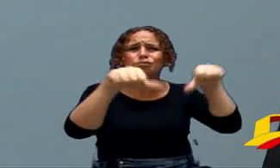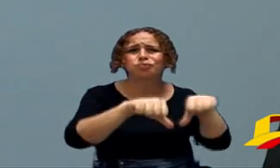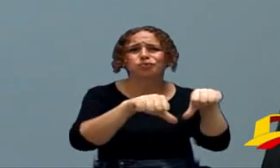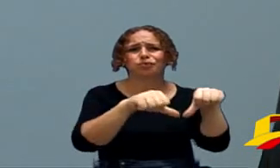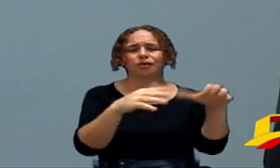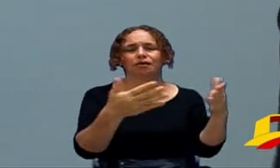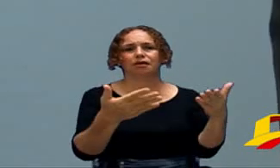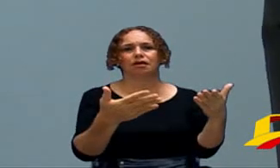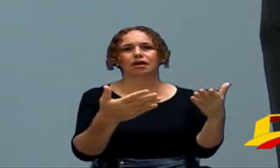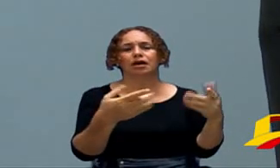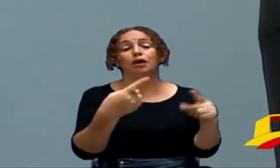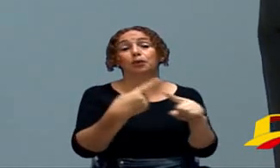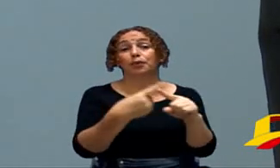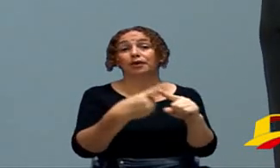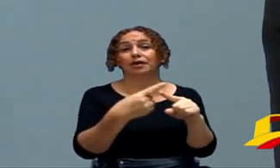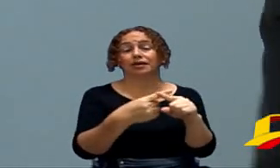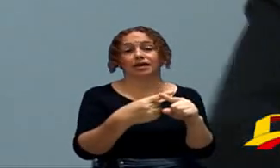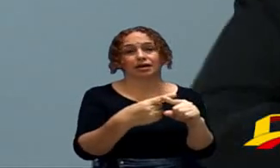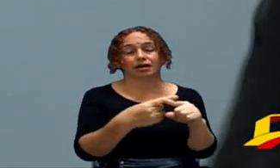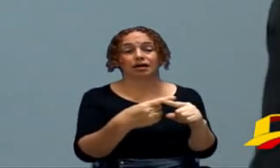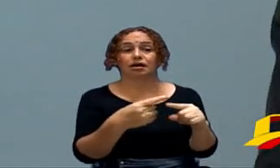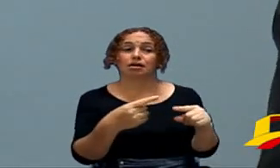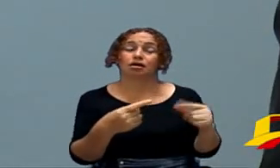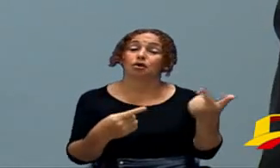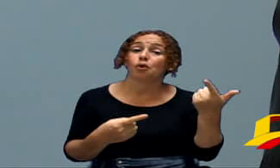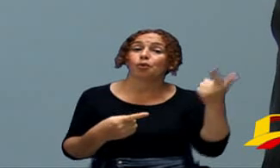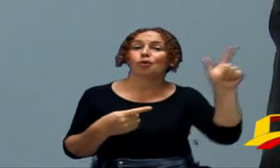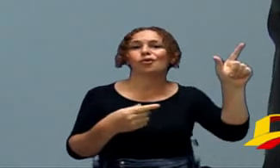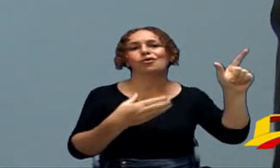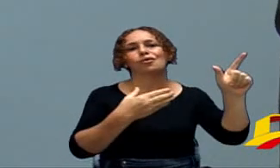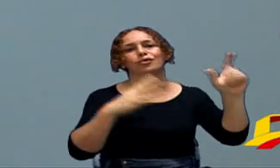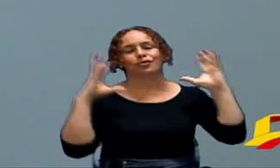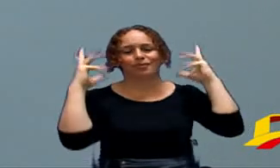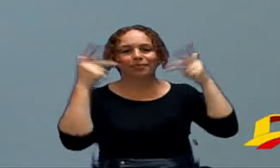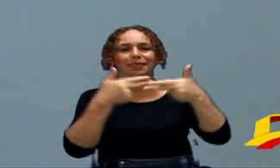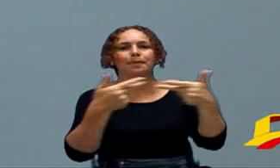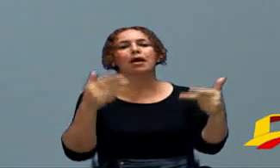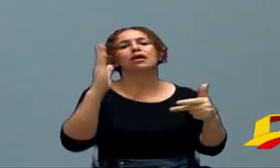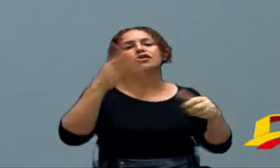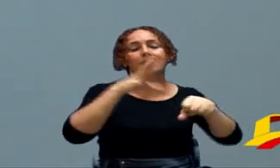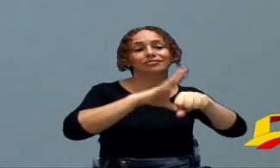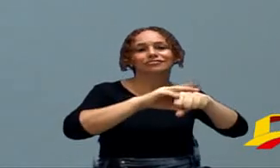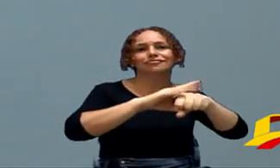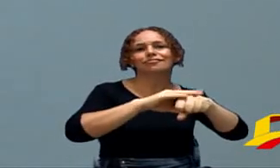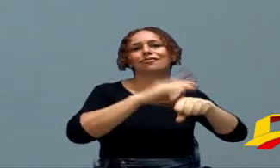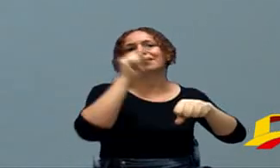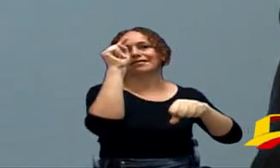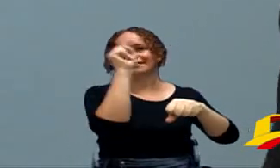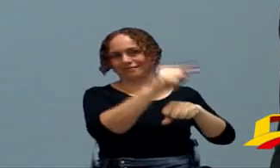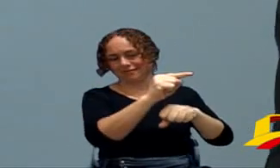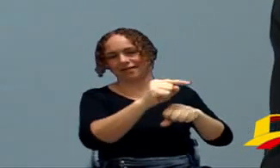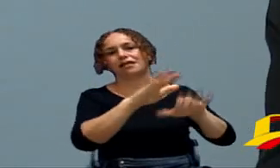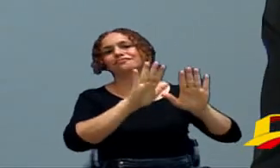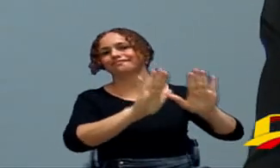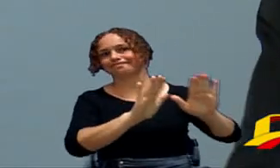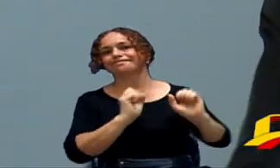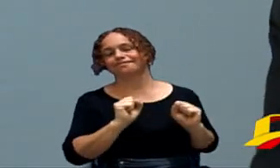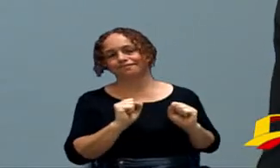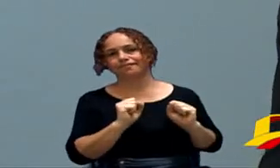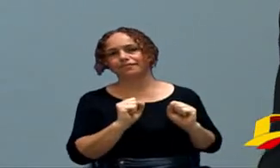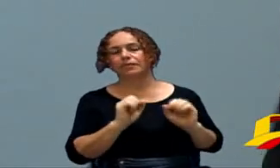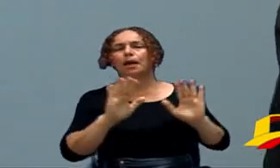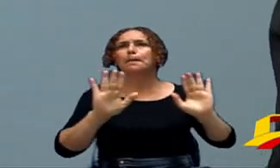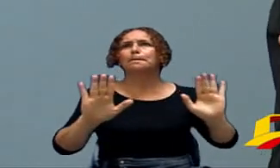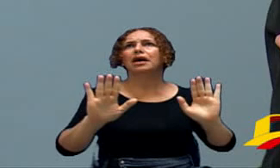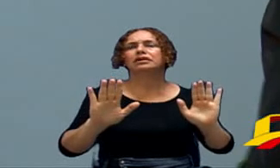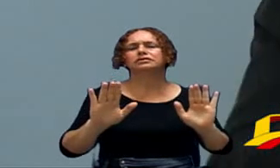dentro. Segundo ponto, o Sandro ser transferido para o Zoológico do Rio de Janeiro, por quê? A quem isso